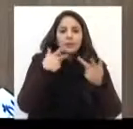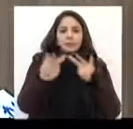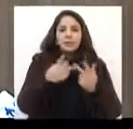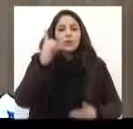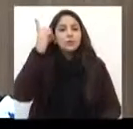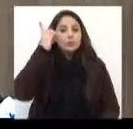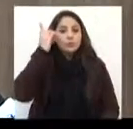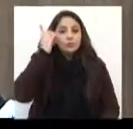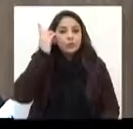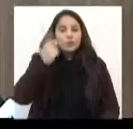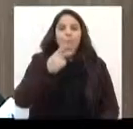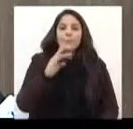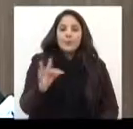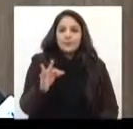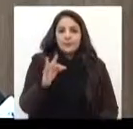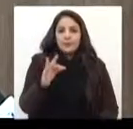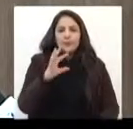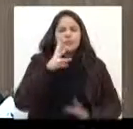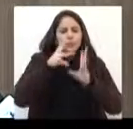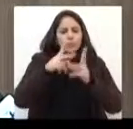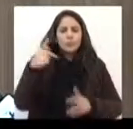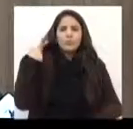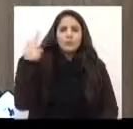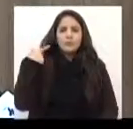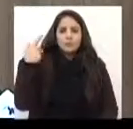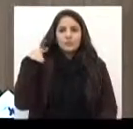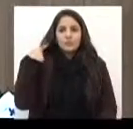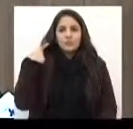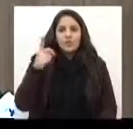todos os outros partidos coligados que estavam junto com a Dilma